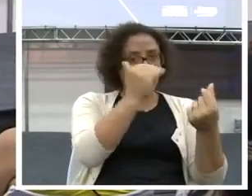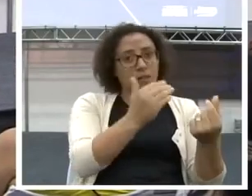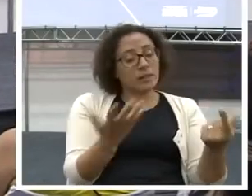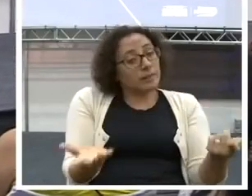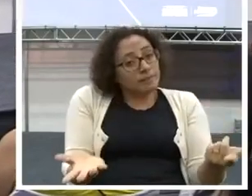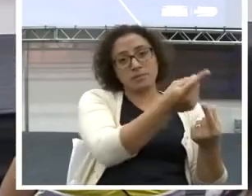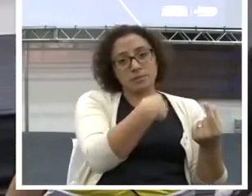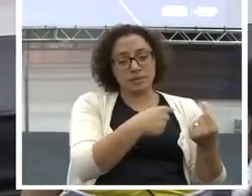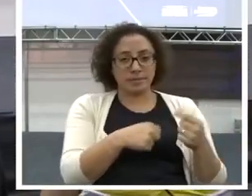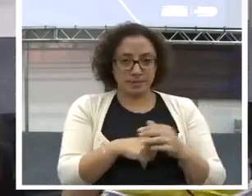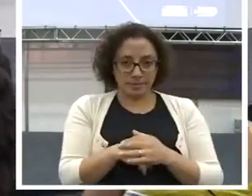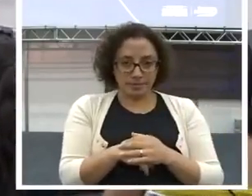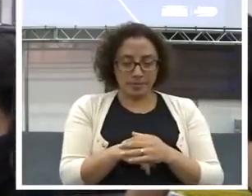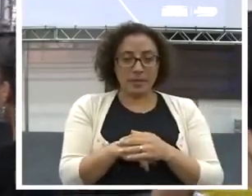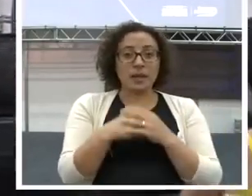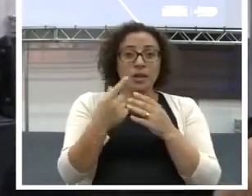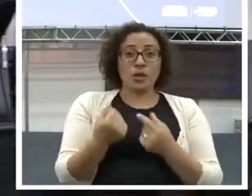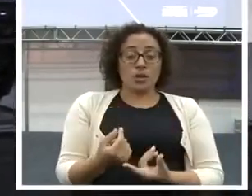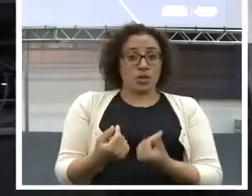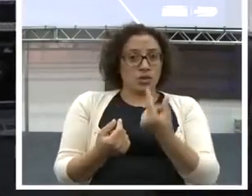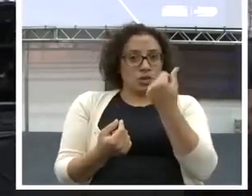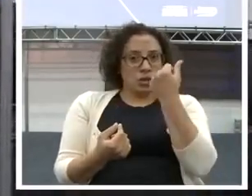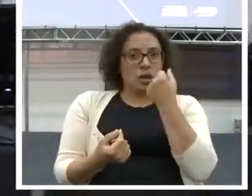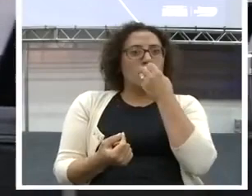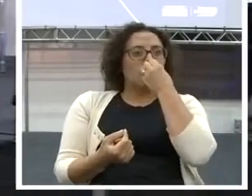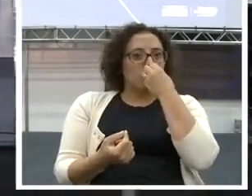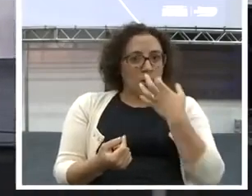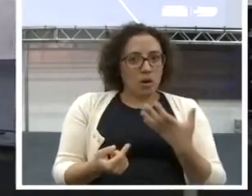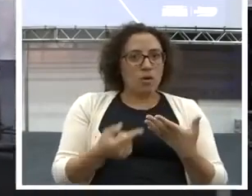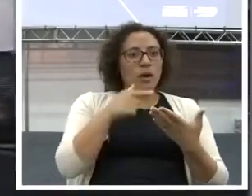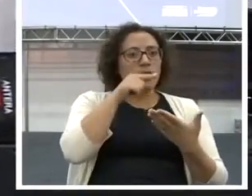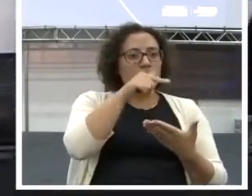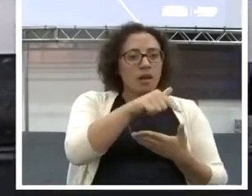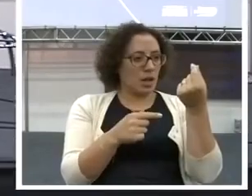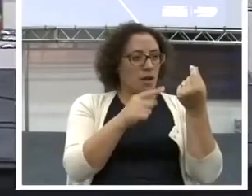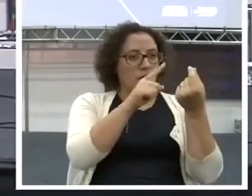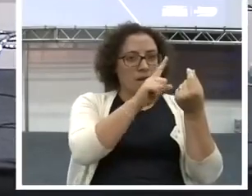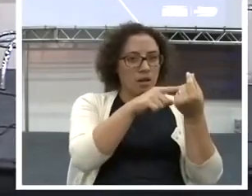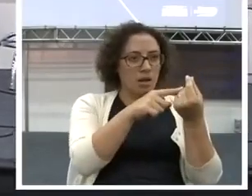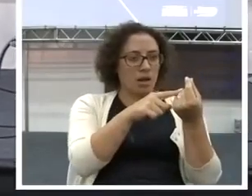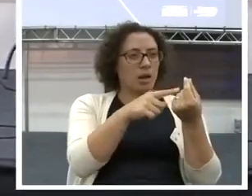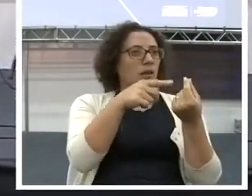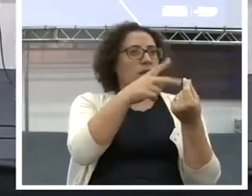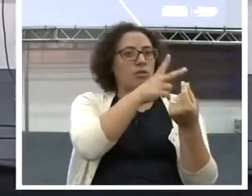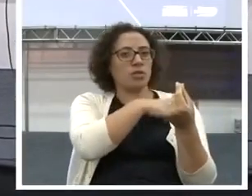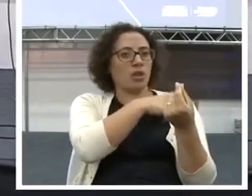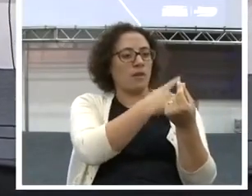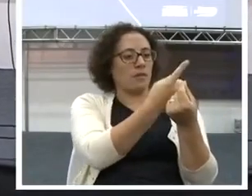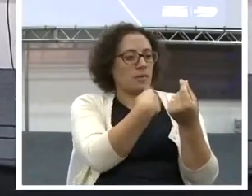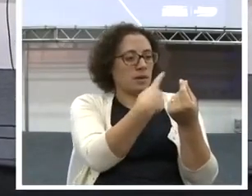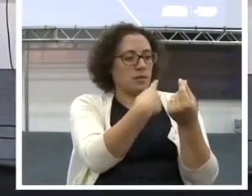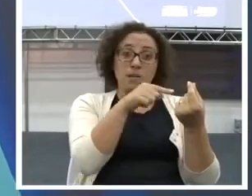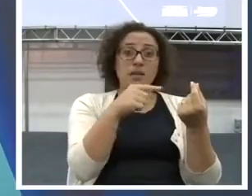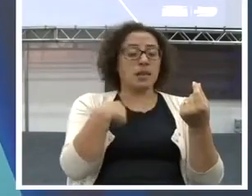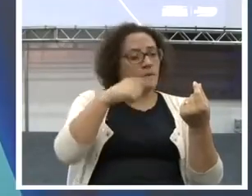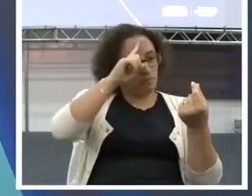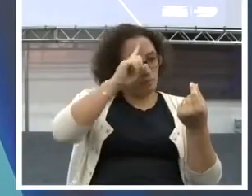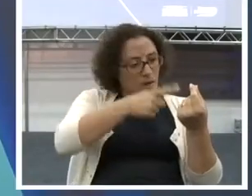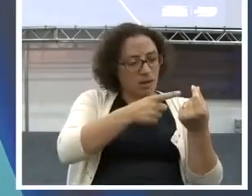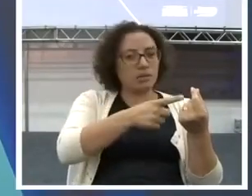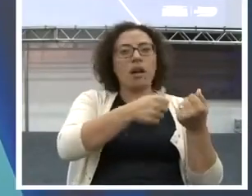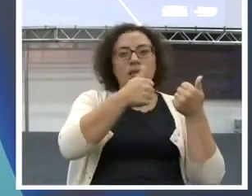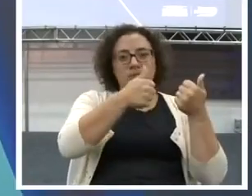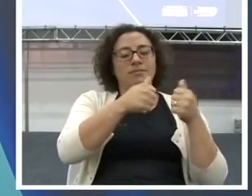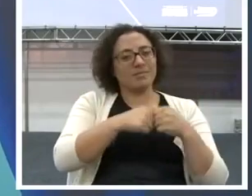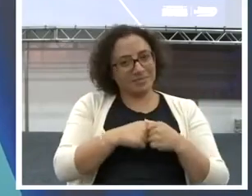O dinheiro é um excelente servo e um péssimo patrão. Jamais viva pelo dinheiro, mas se